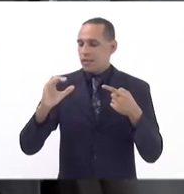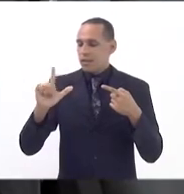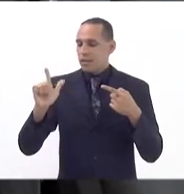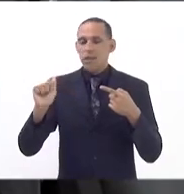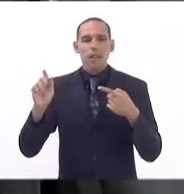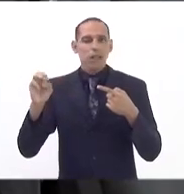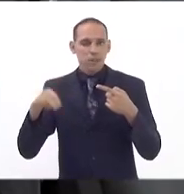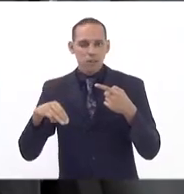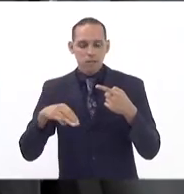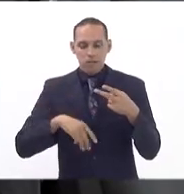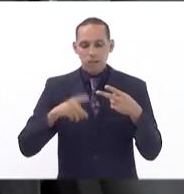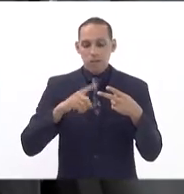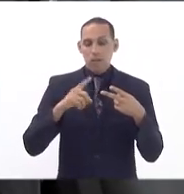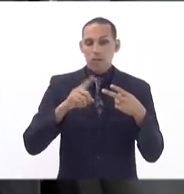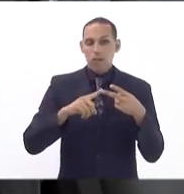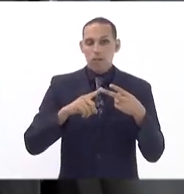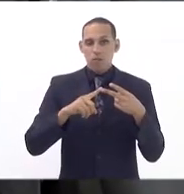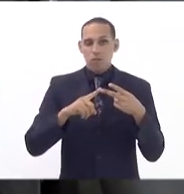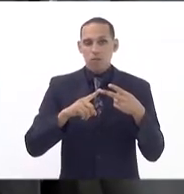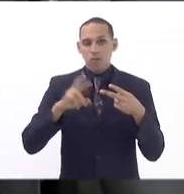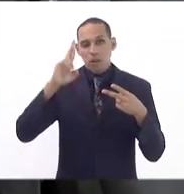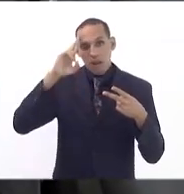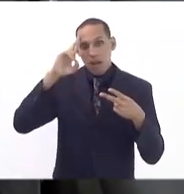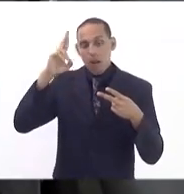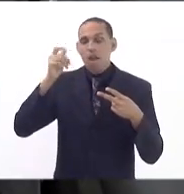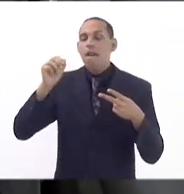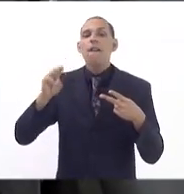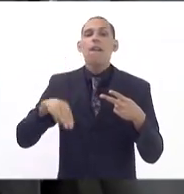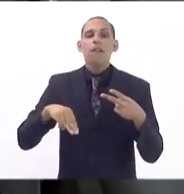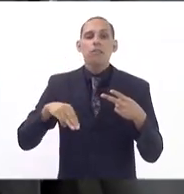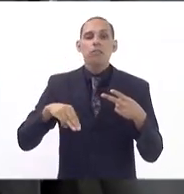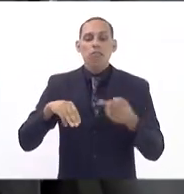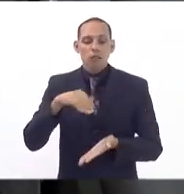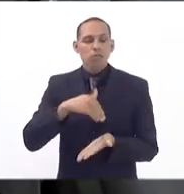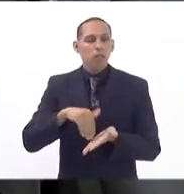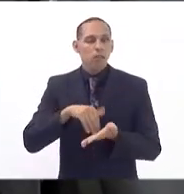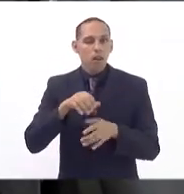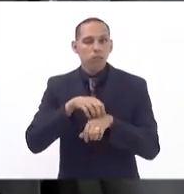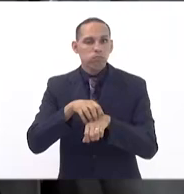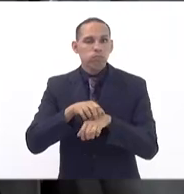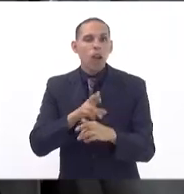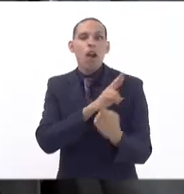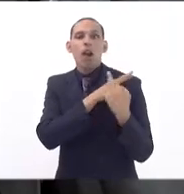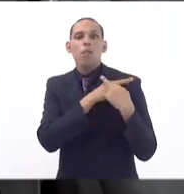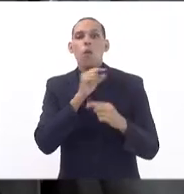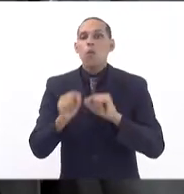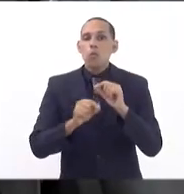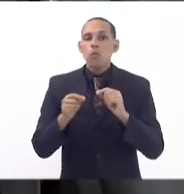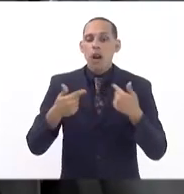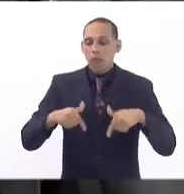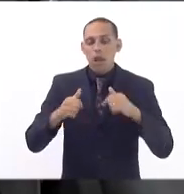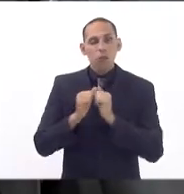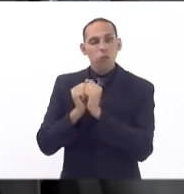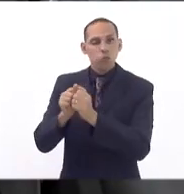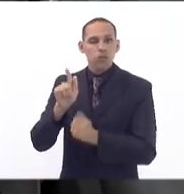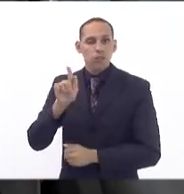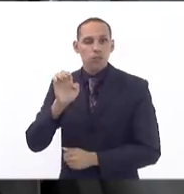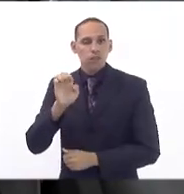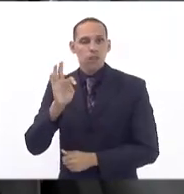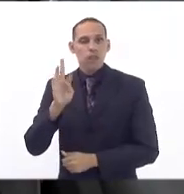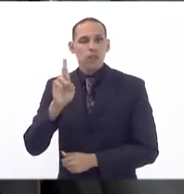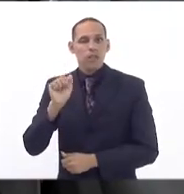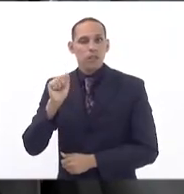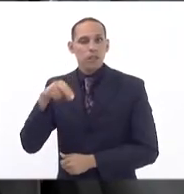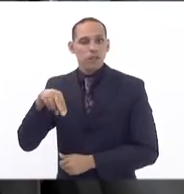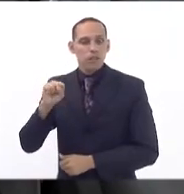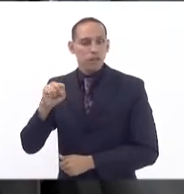vai responsabilizar De que forma a secretaria de transporte vai ter que atuar junto agetransp no